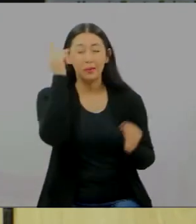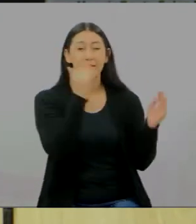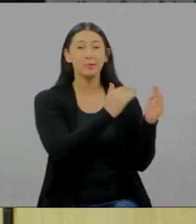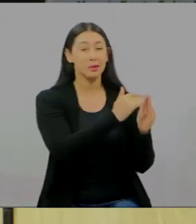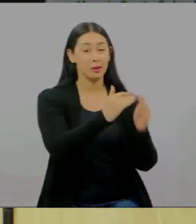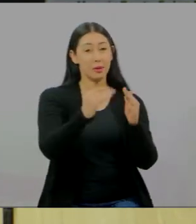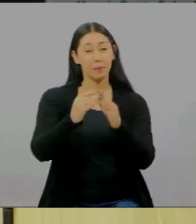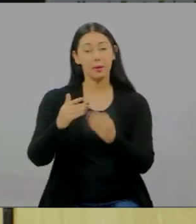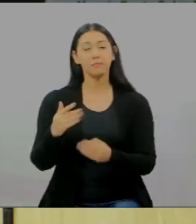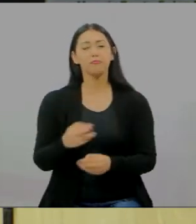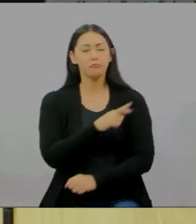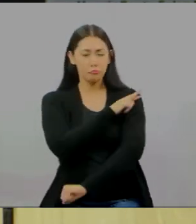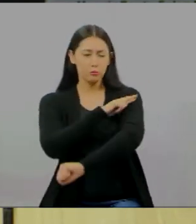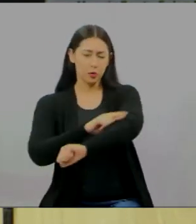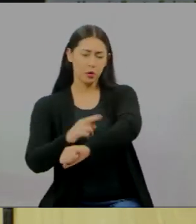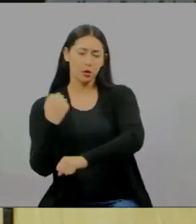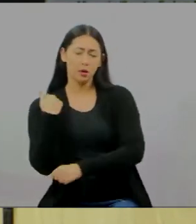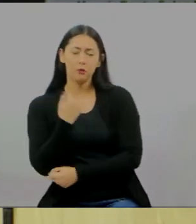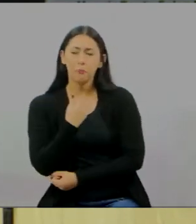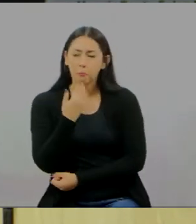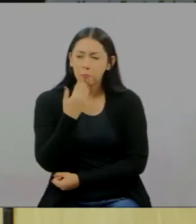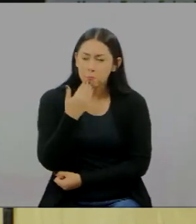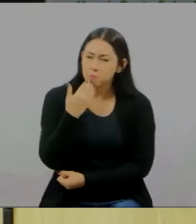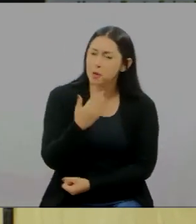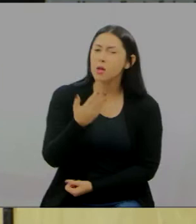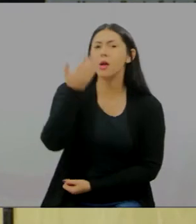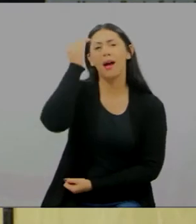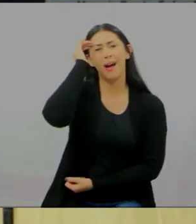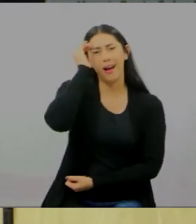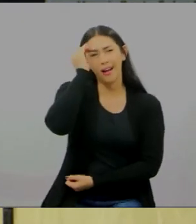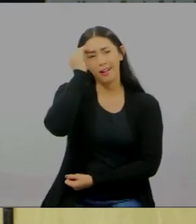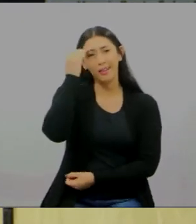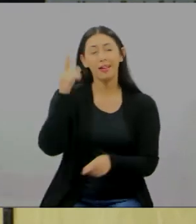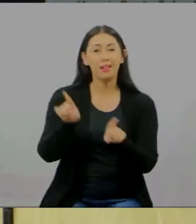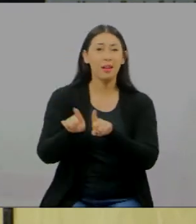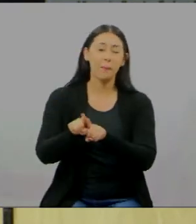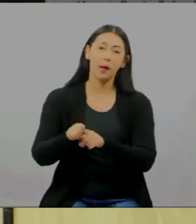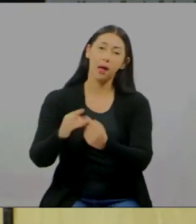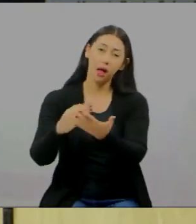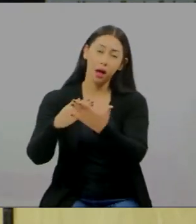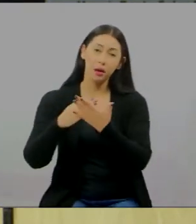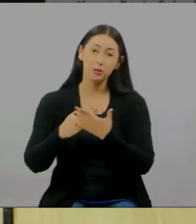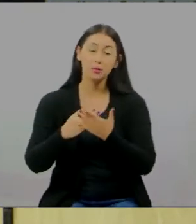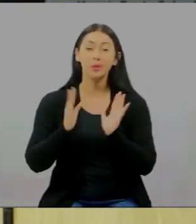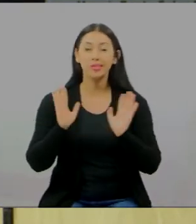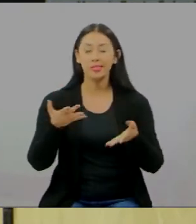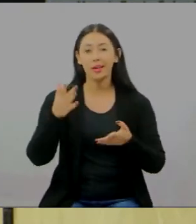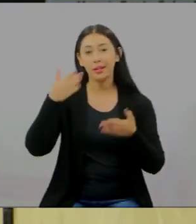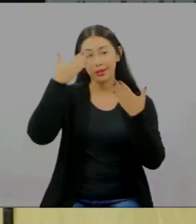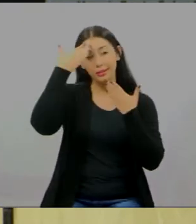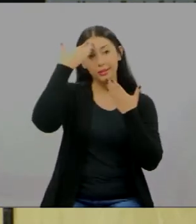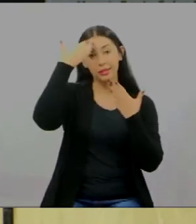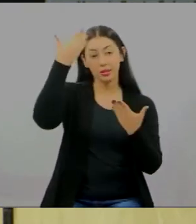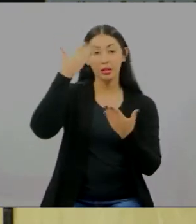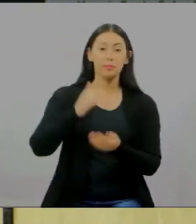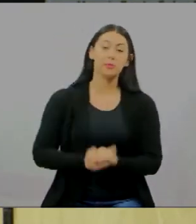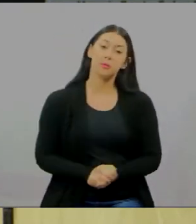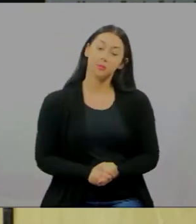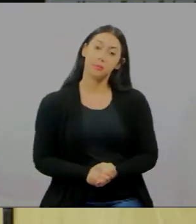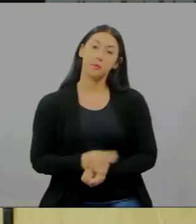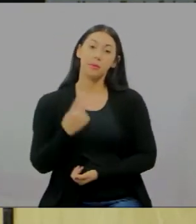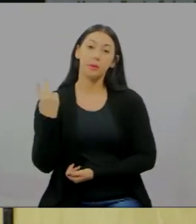sendo, muito respeitosamente, recorremos à compreensão e aos préstimos da EDP e, antecipando agradecimento pela atenção dispensada,